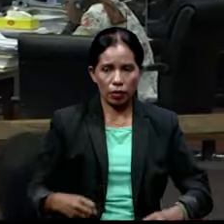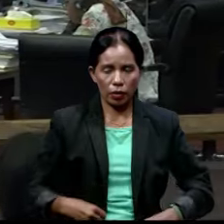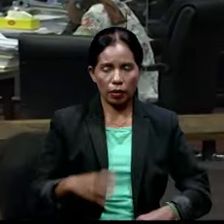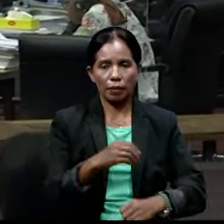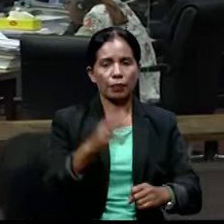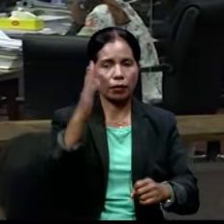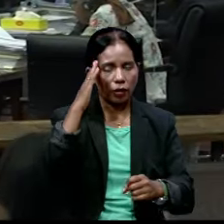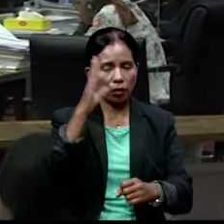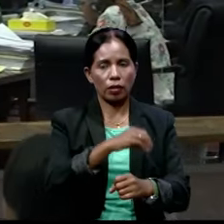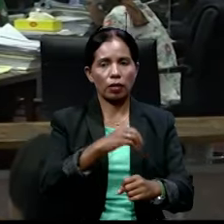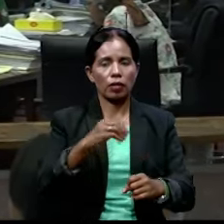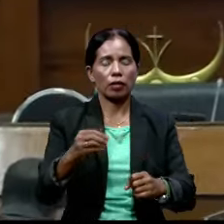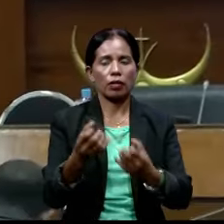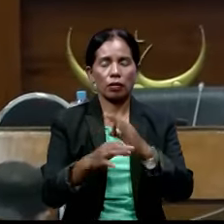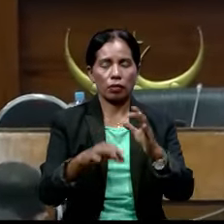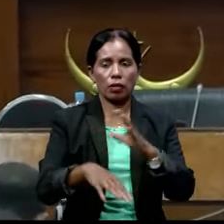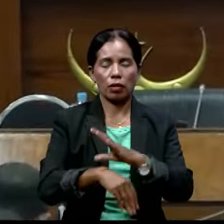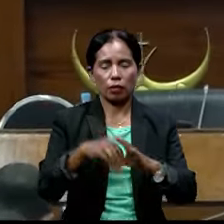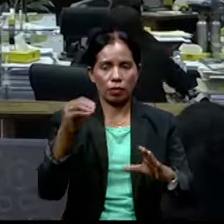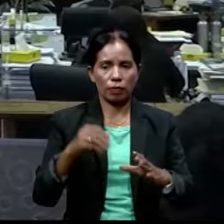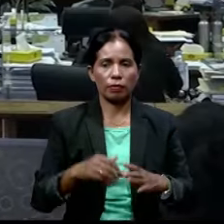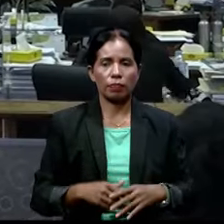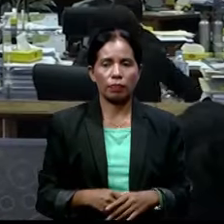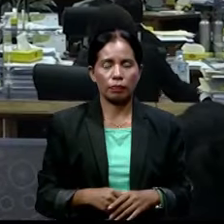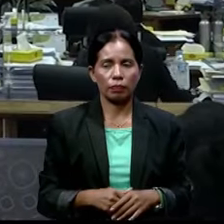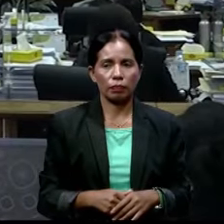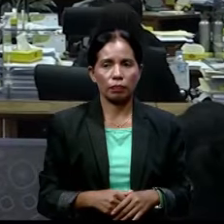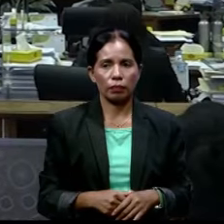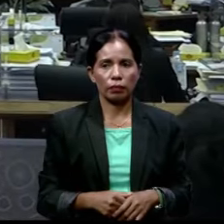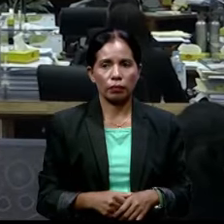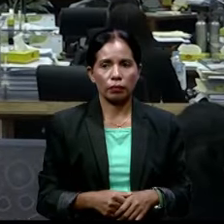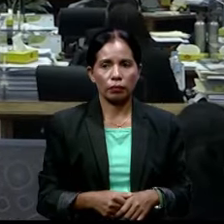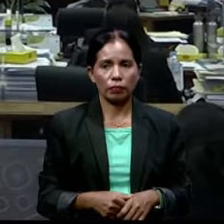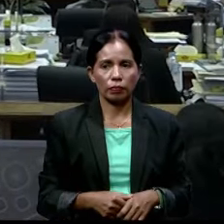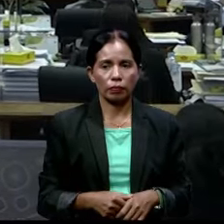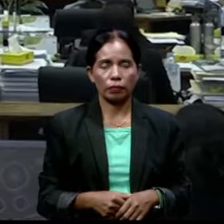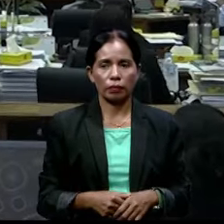considera setor refere colapso. Rohima Dias, Zami dos Santos, GMN.